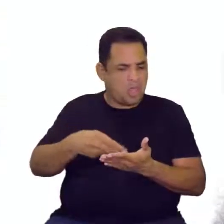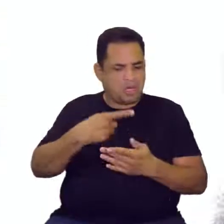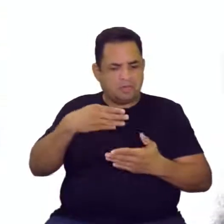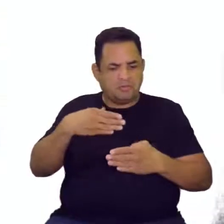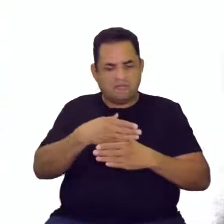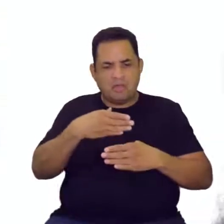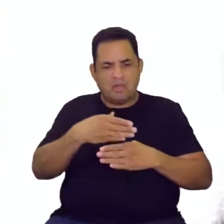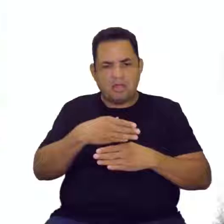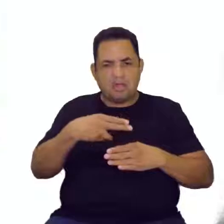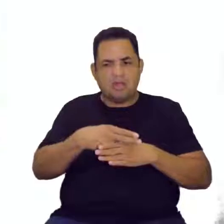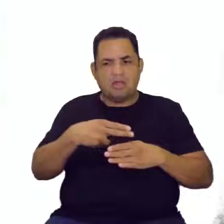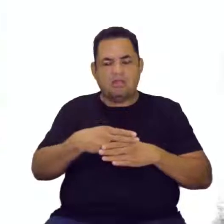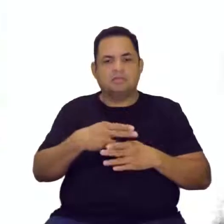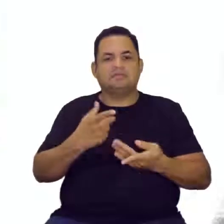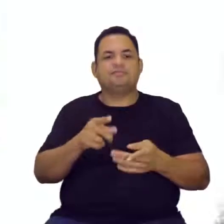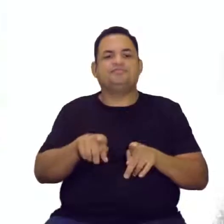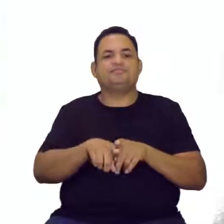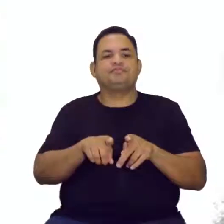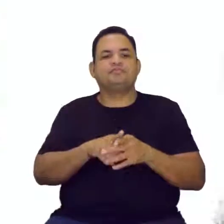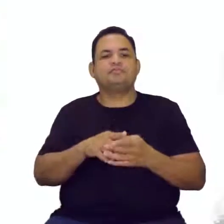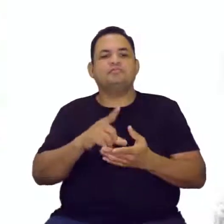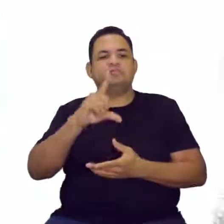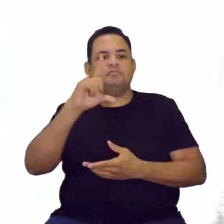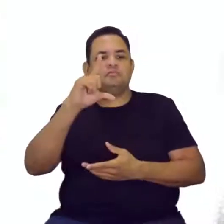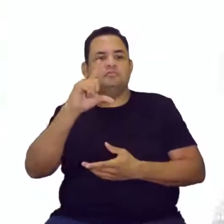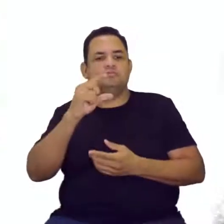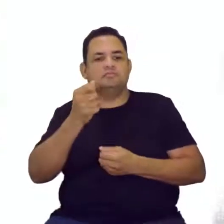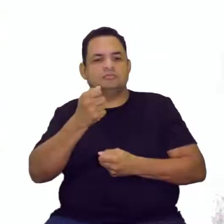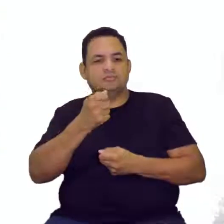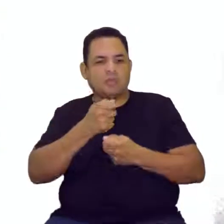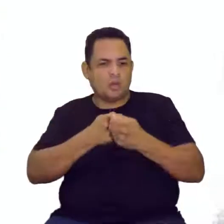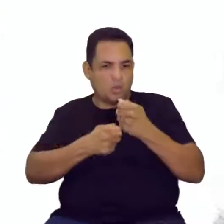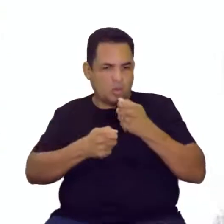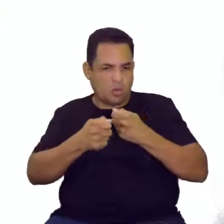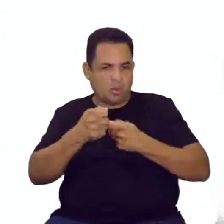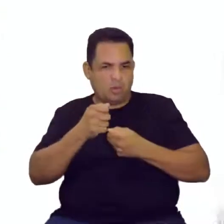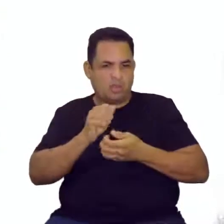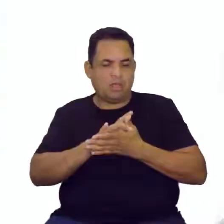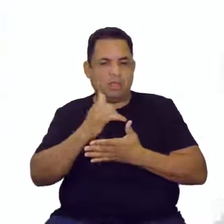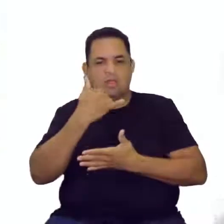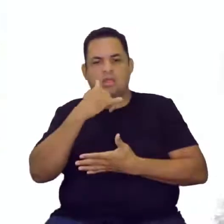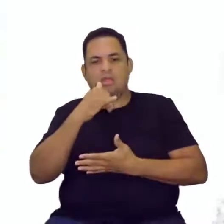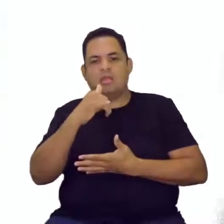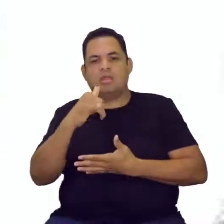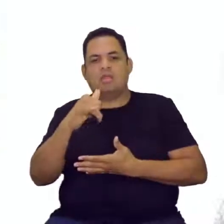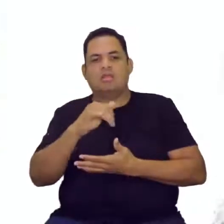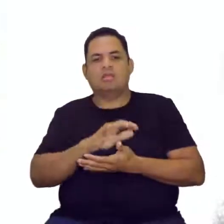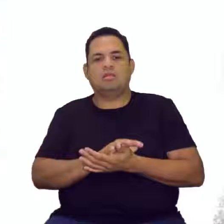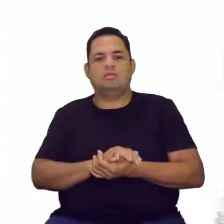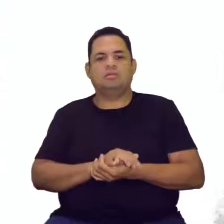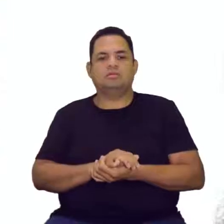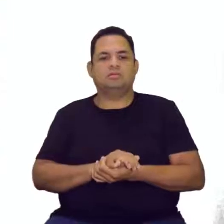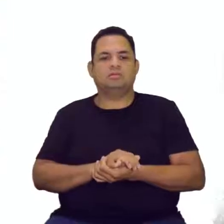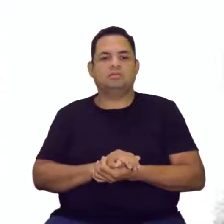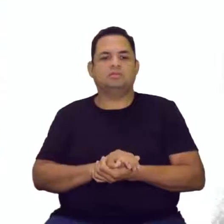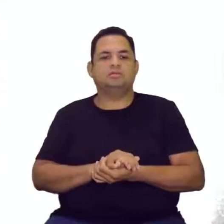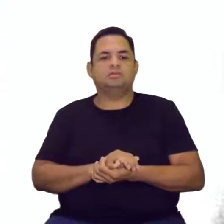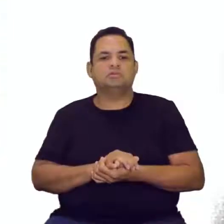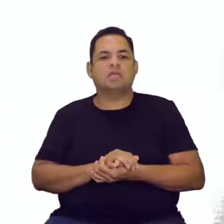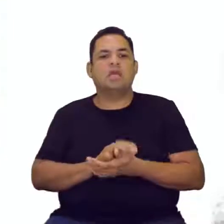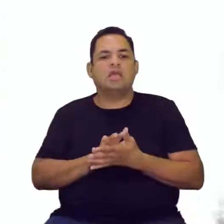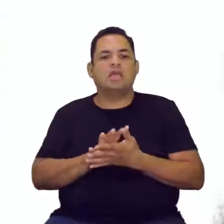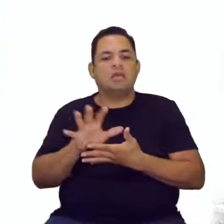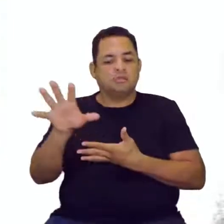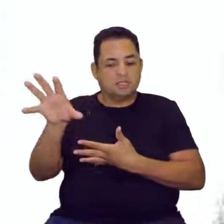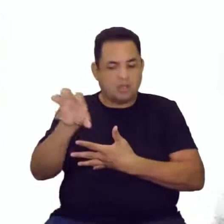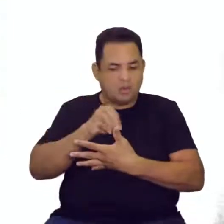bastante. Economizar na energia elétrica é outro fator. E realizar coleta seletiva você ajuda